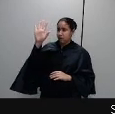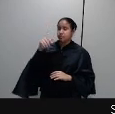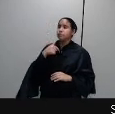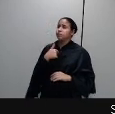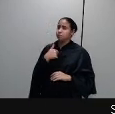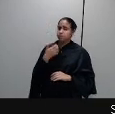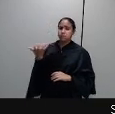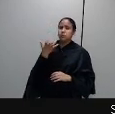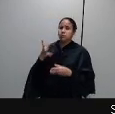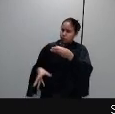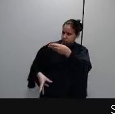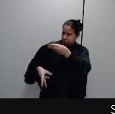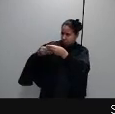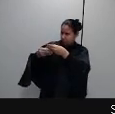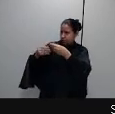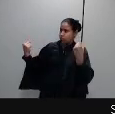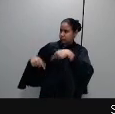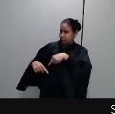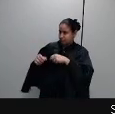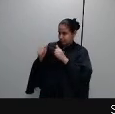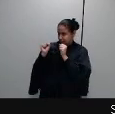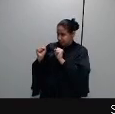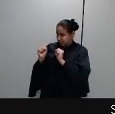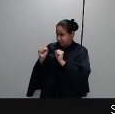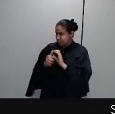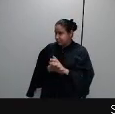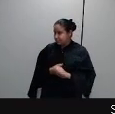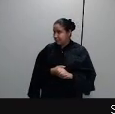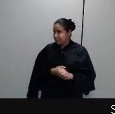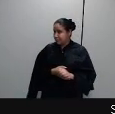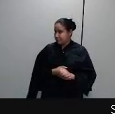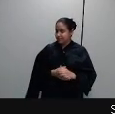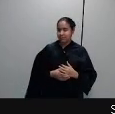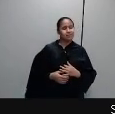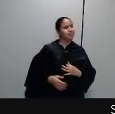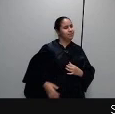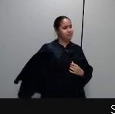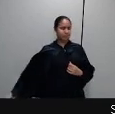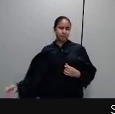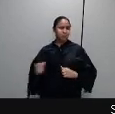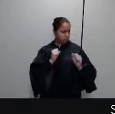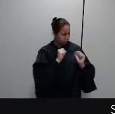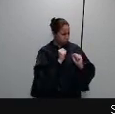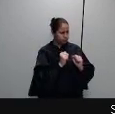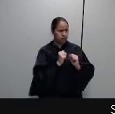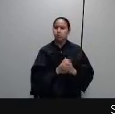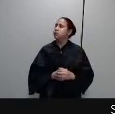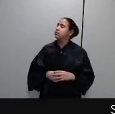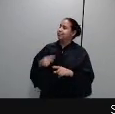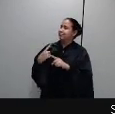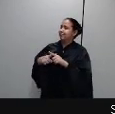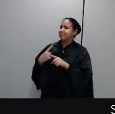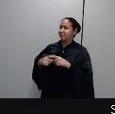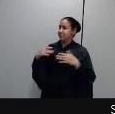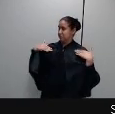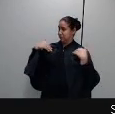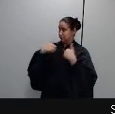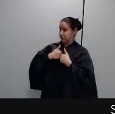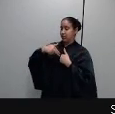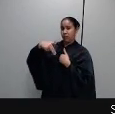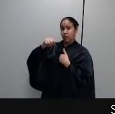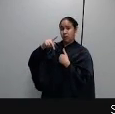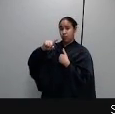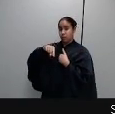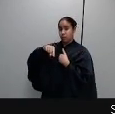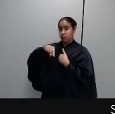por seu horário mas é porque eu também sou Ministro Napoleão está aplicando assimila sete eu